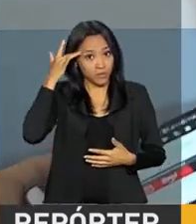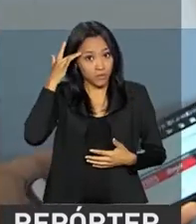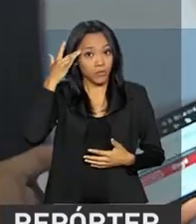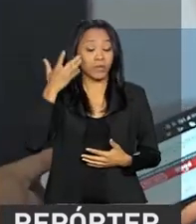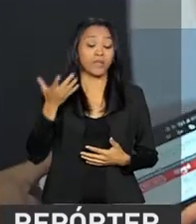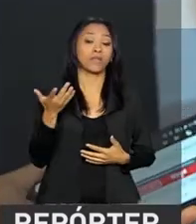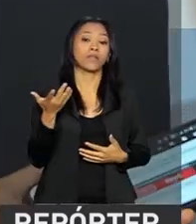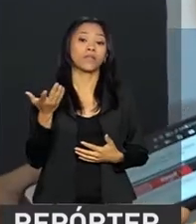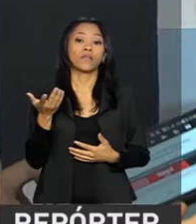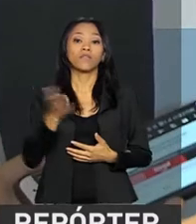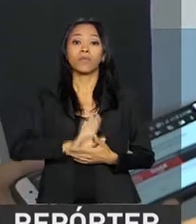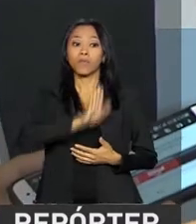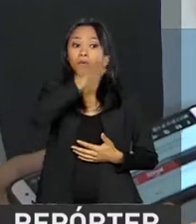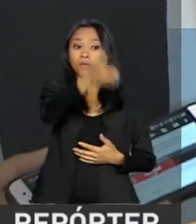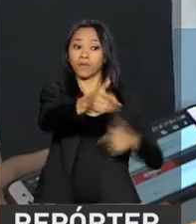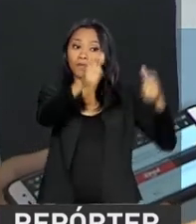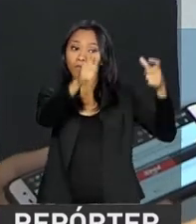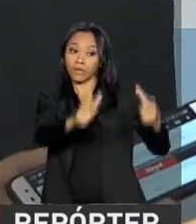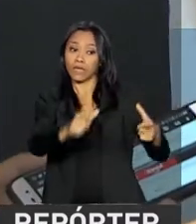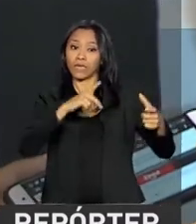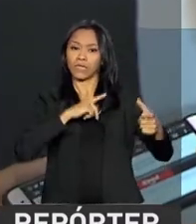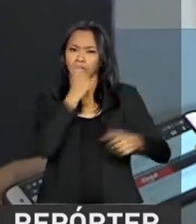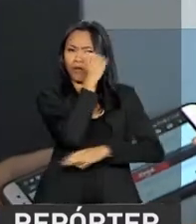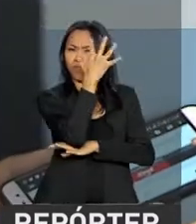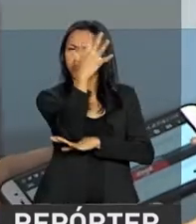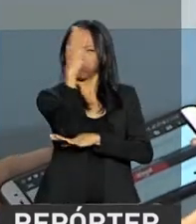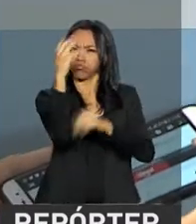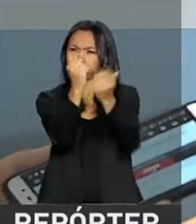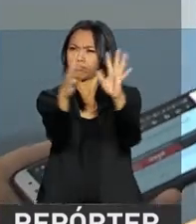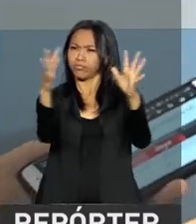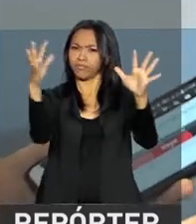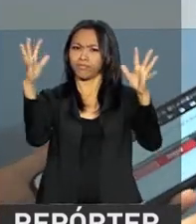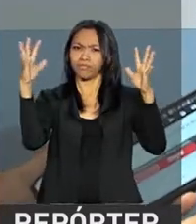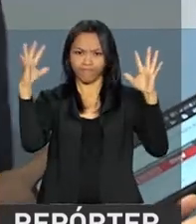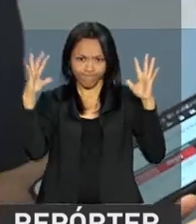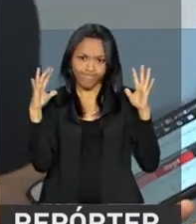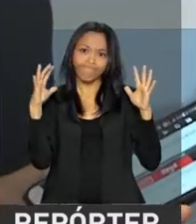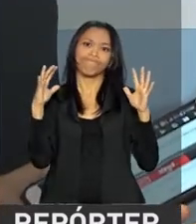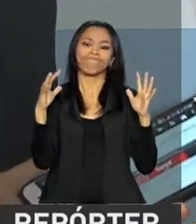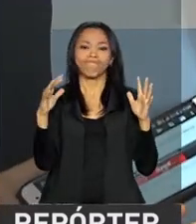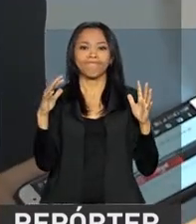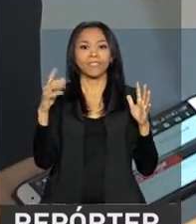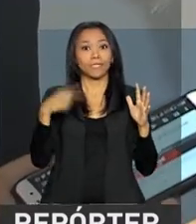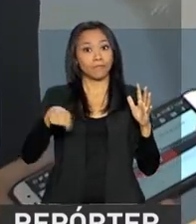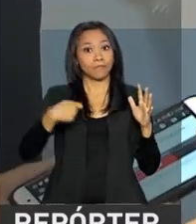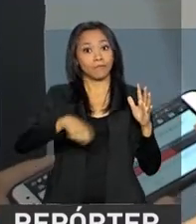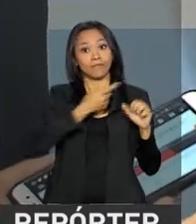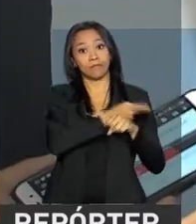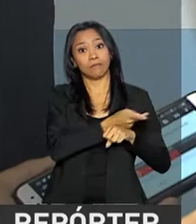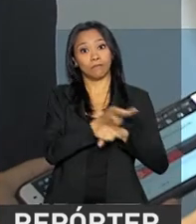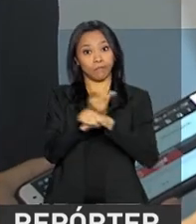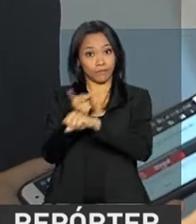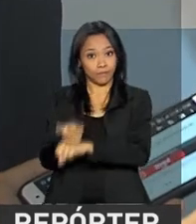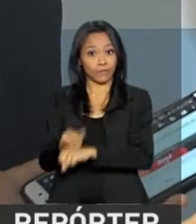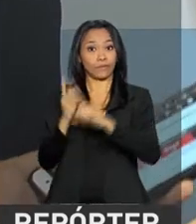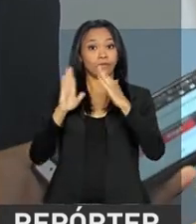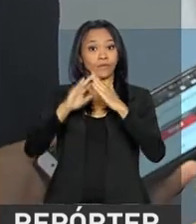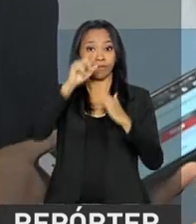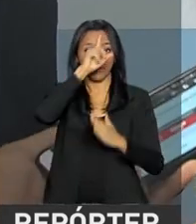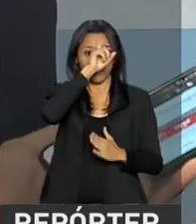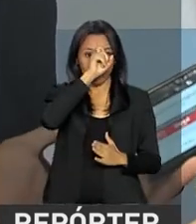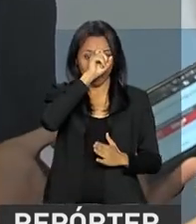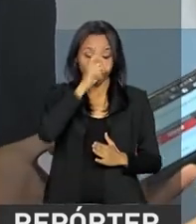dirigir a áreas de mata, a áreas silvestres, que eles procurem um posto